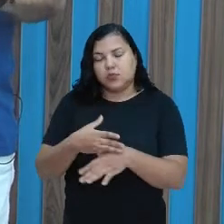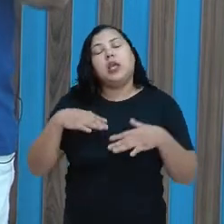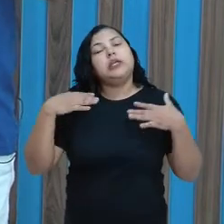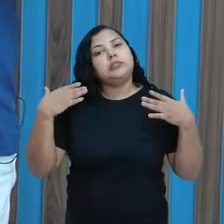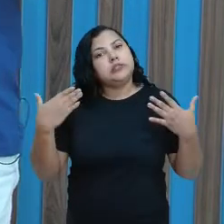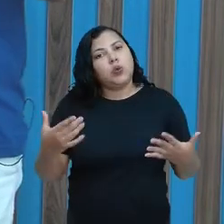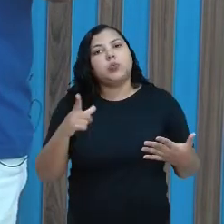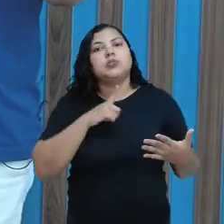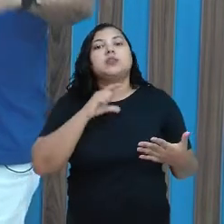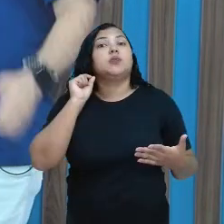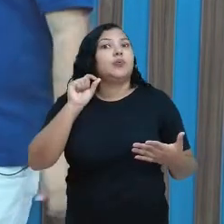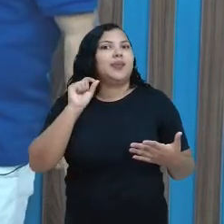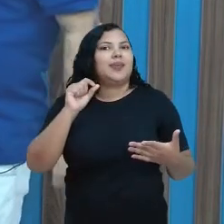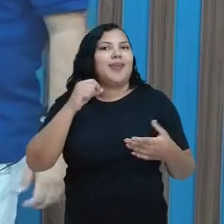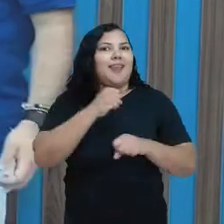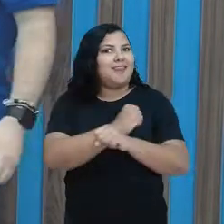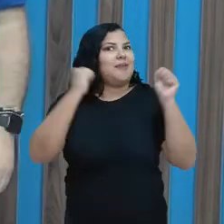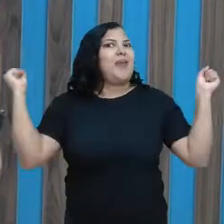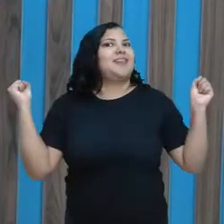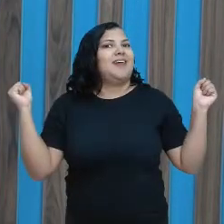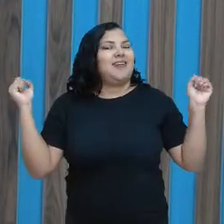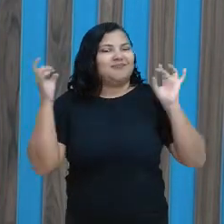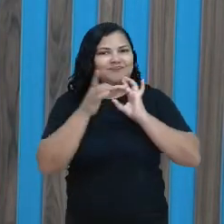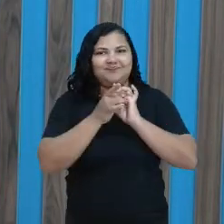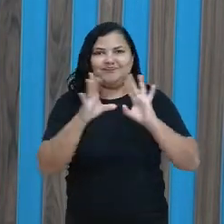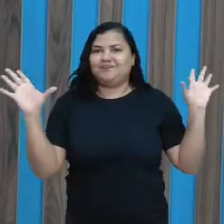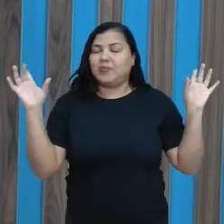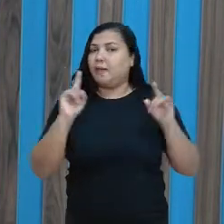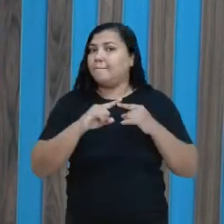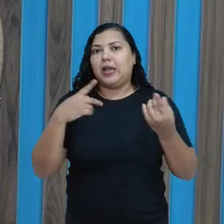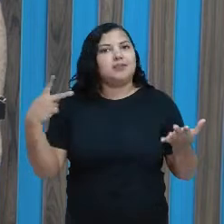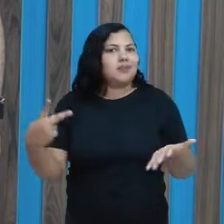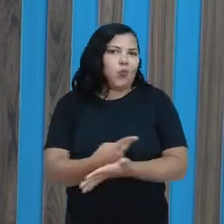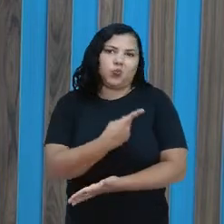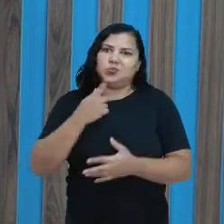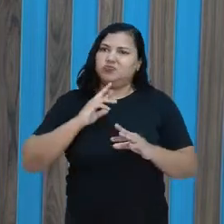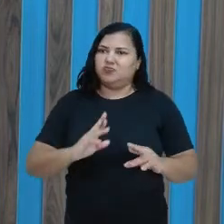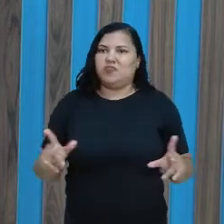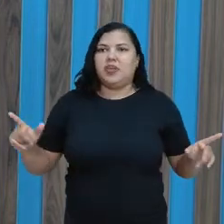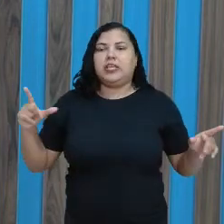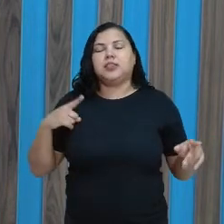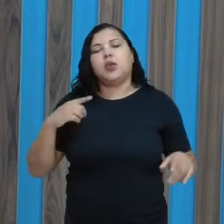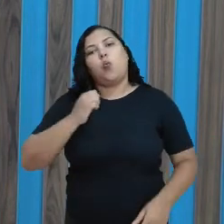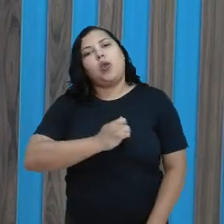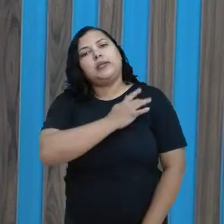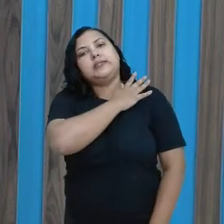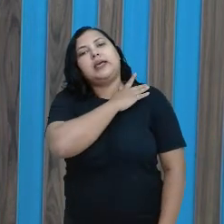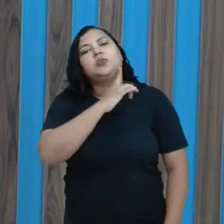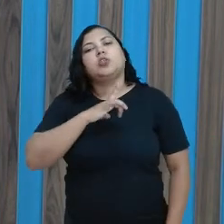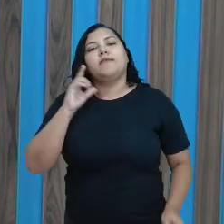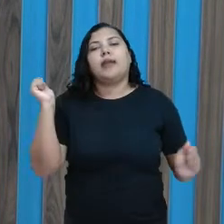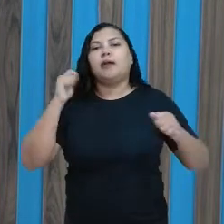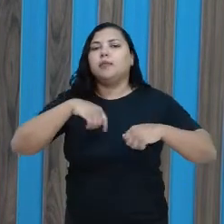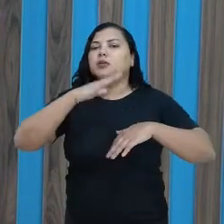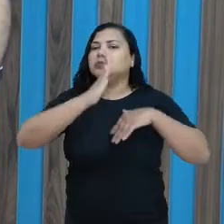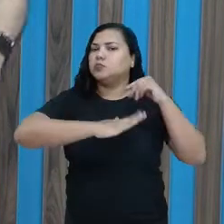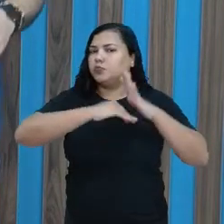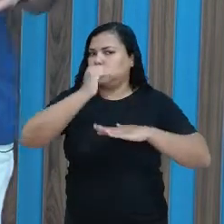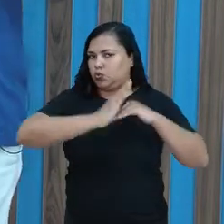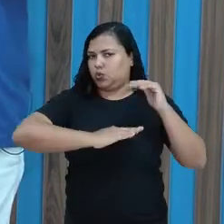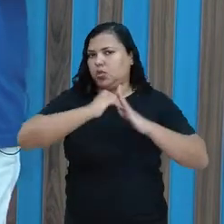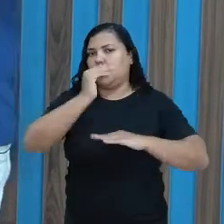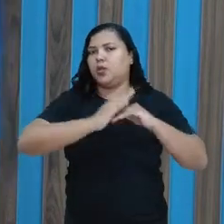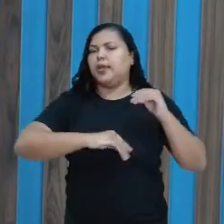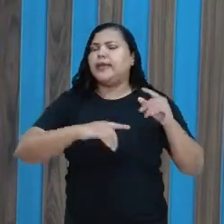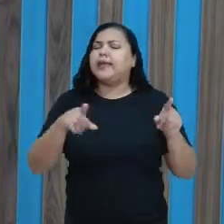aconteceu. Então, nesse sentido, o que a gente observa, né, é que o Exército ele passou por esse processo de profissionalização e passou